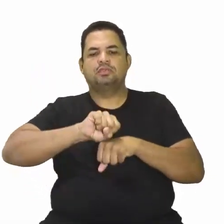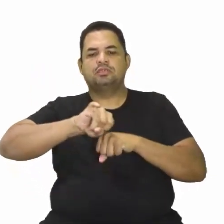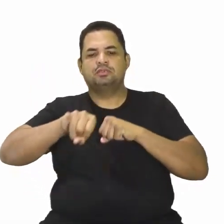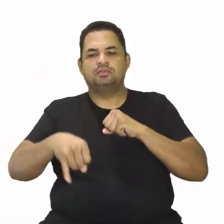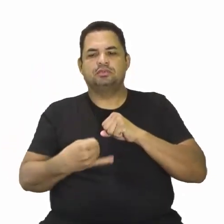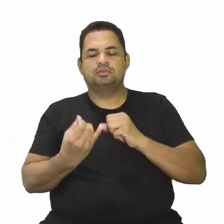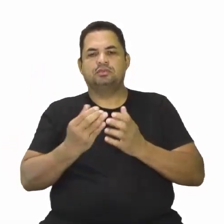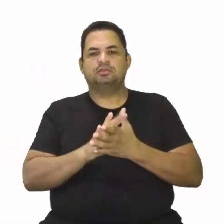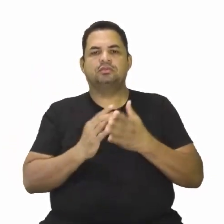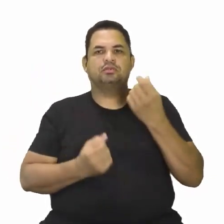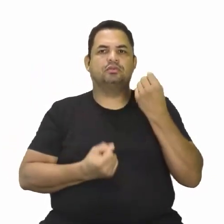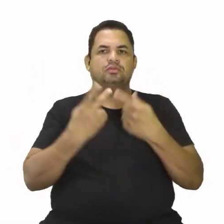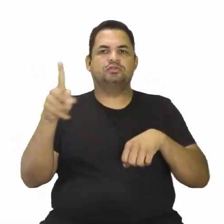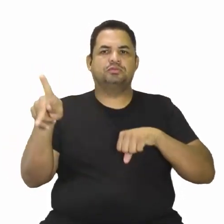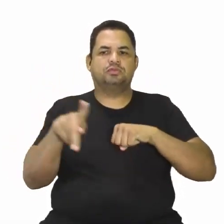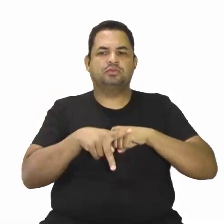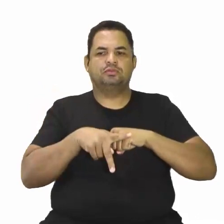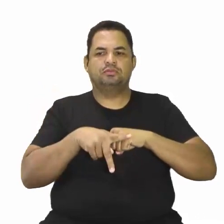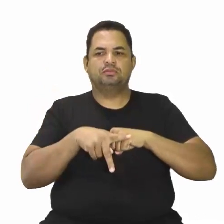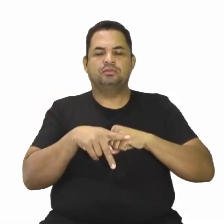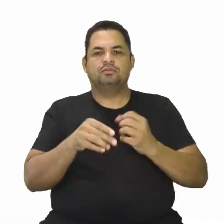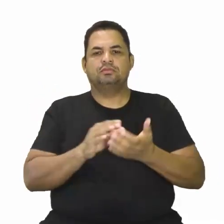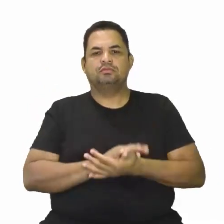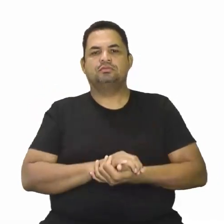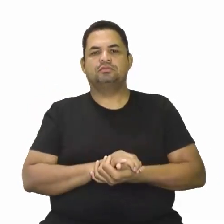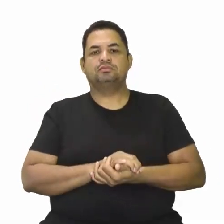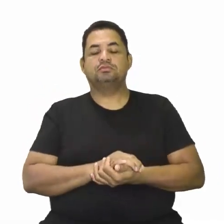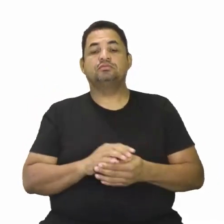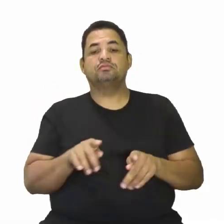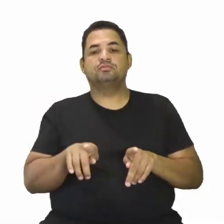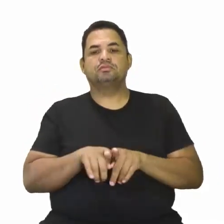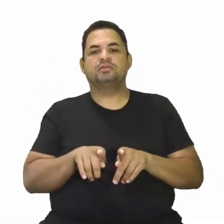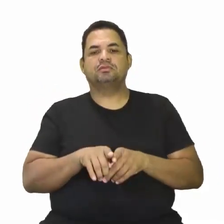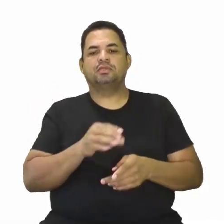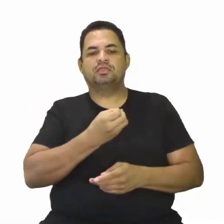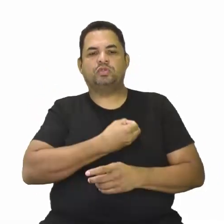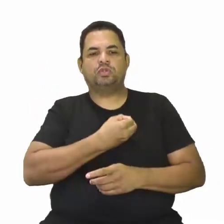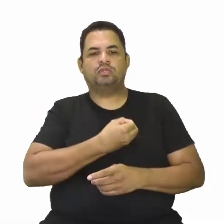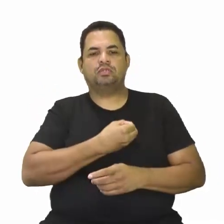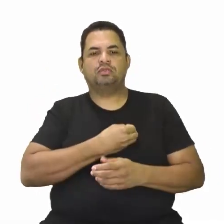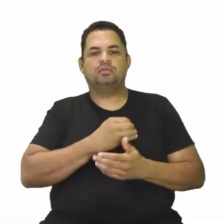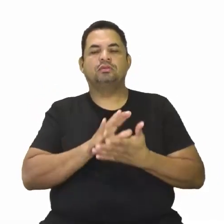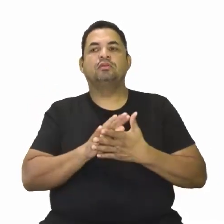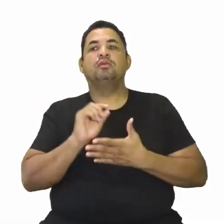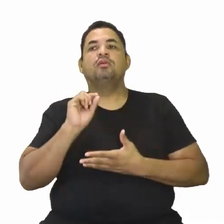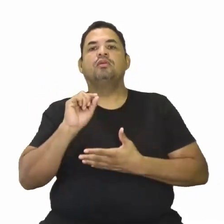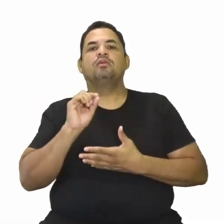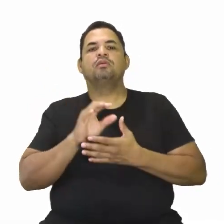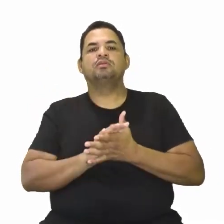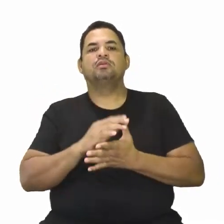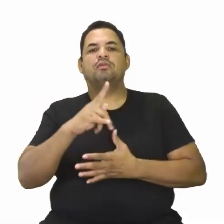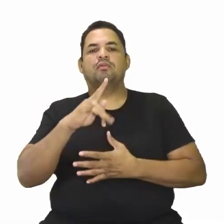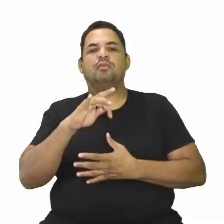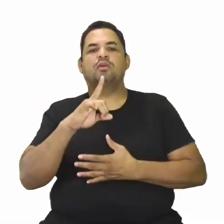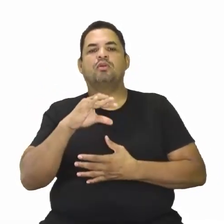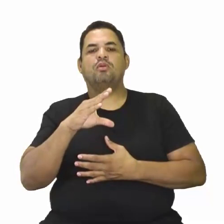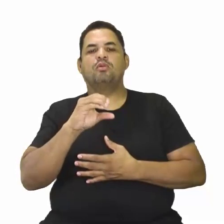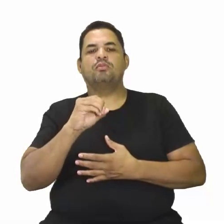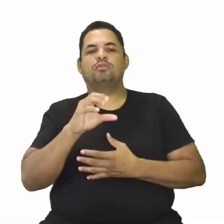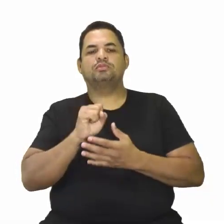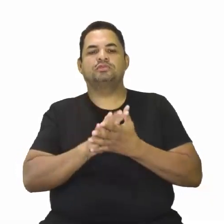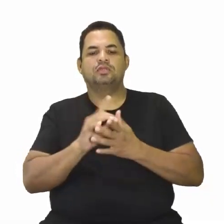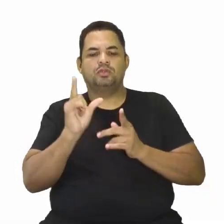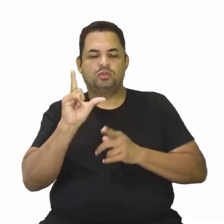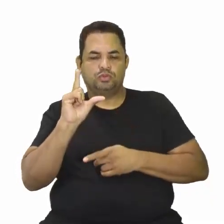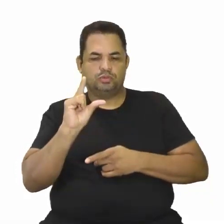adjetivos, alguns pronomes e até numerais. O que são apócopes? São